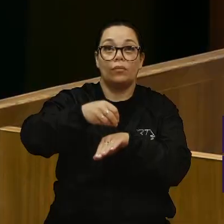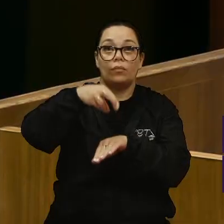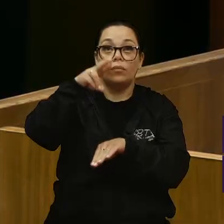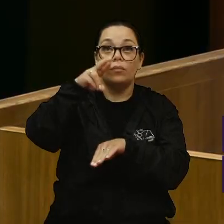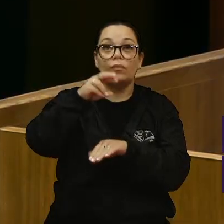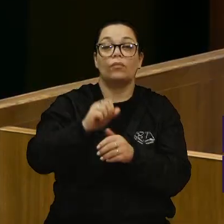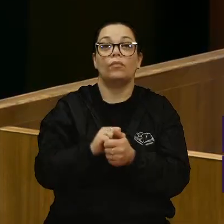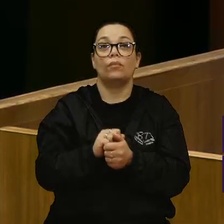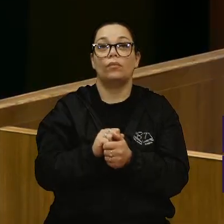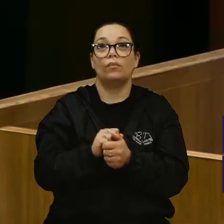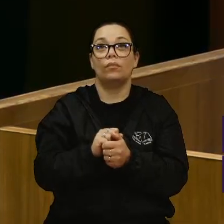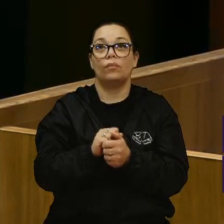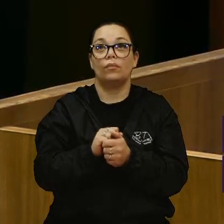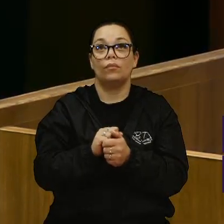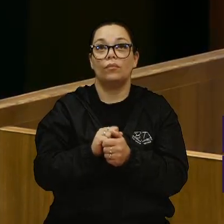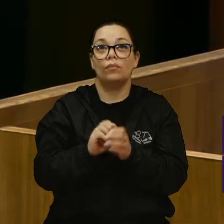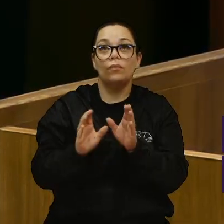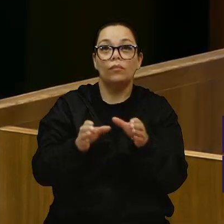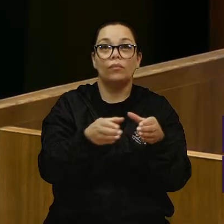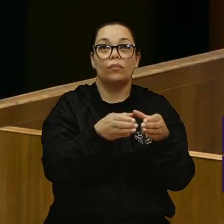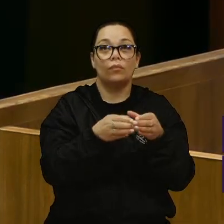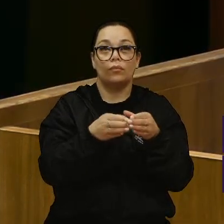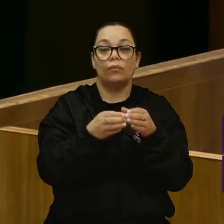doutorado, que estão no núcleo.